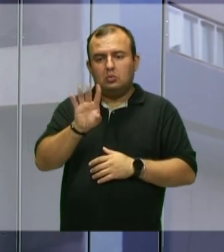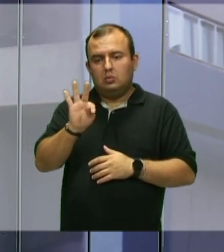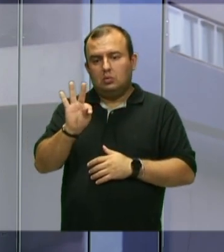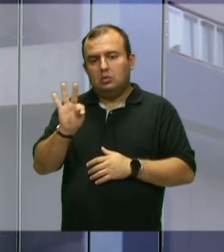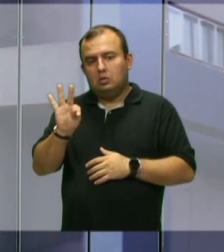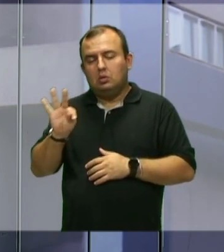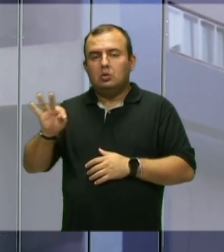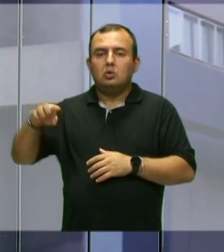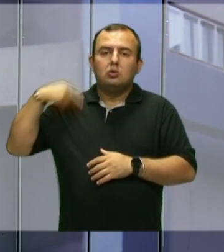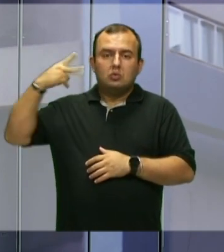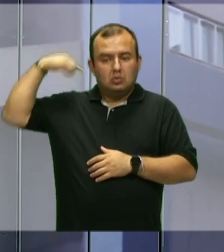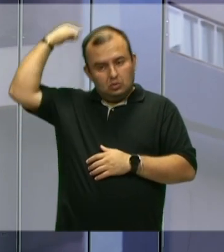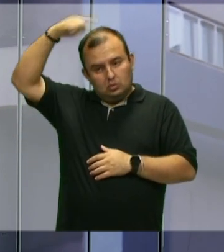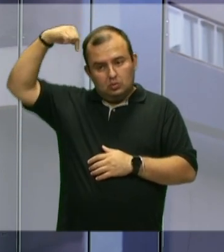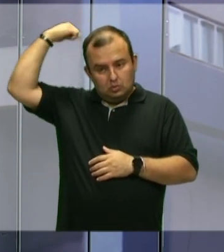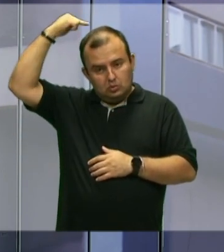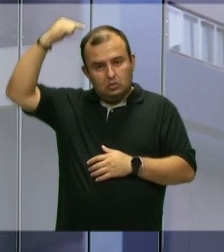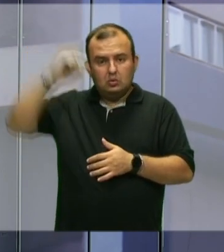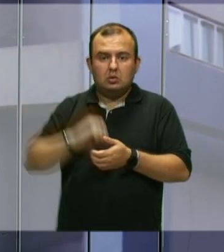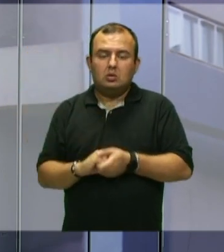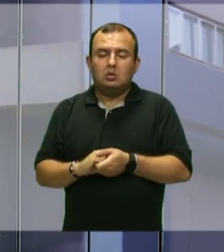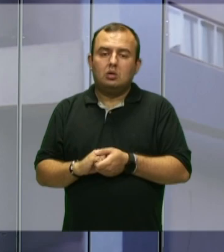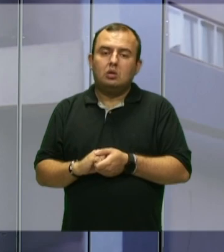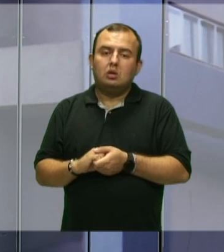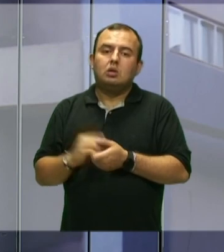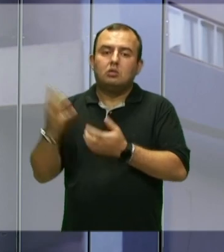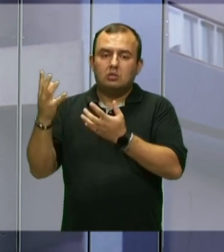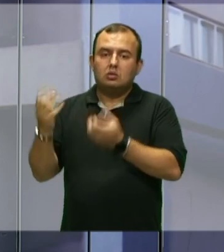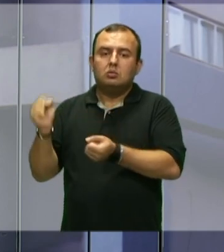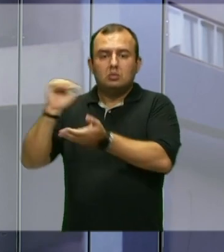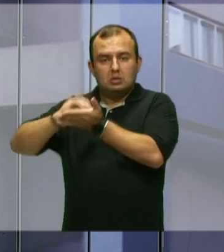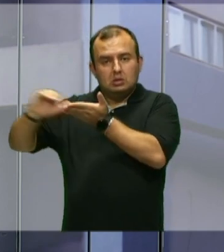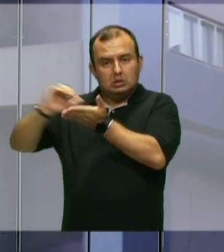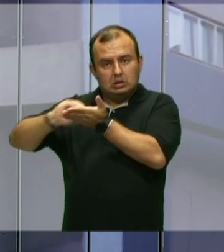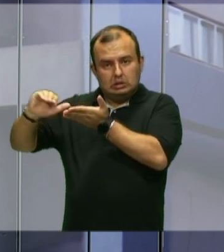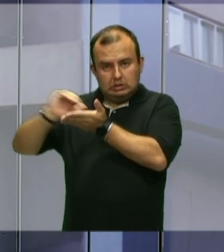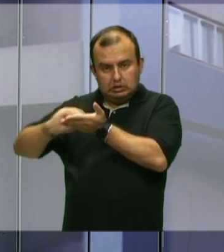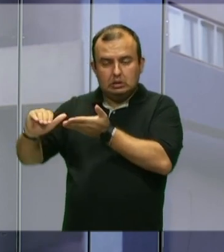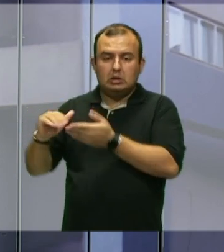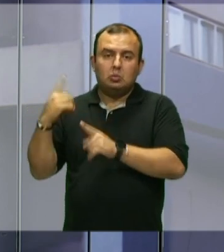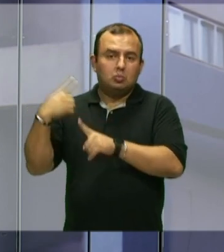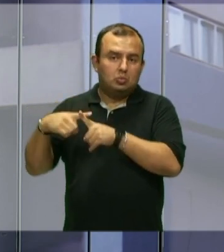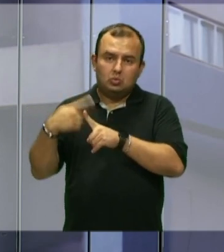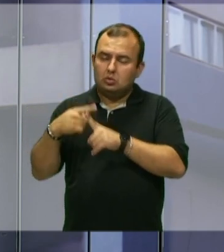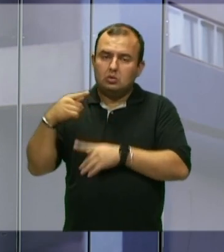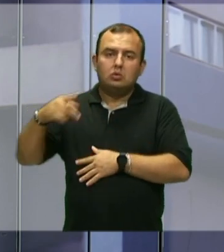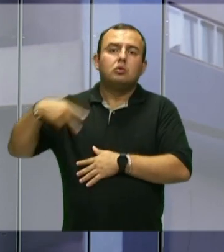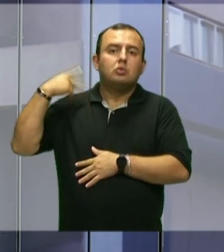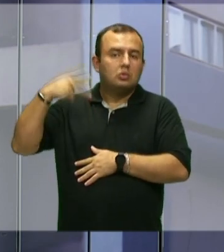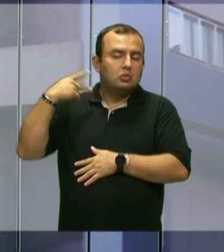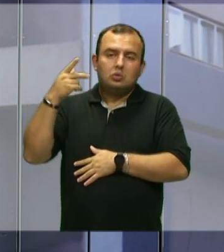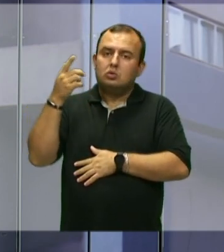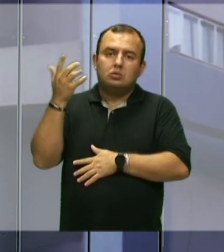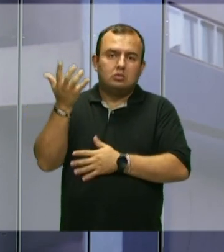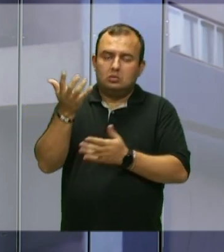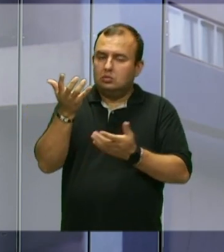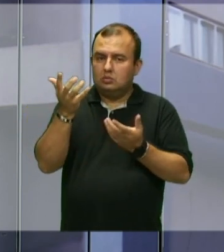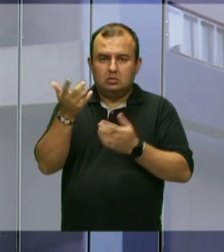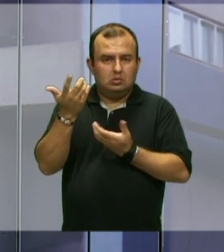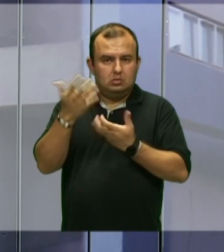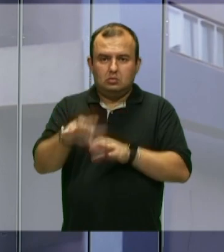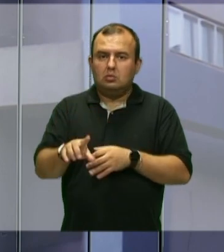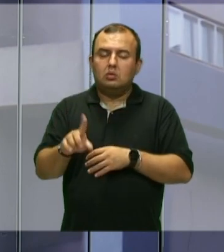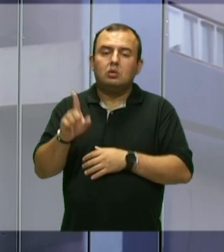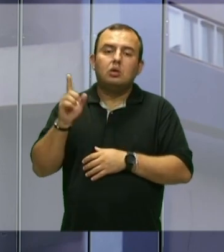Paulinho Amandio, ele vai assumir uma secretaria, né, até porque ele não concorre mais à eleição, então